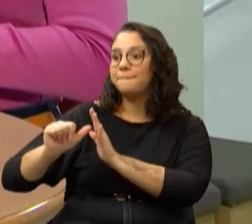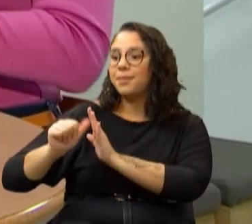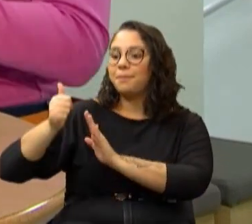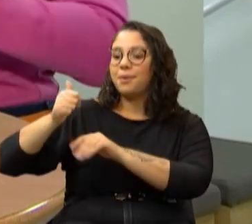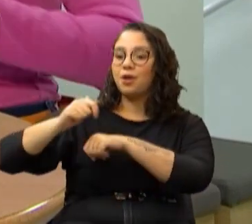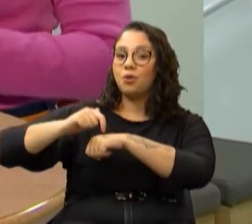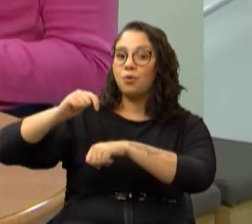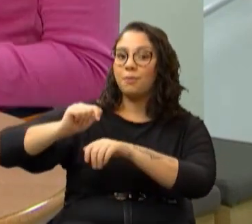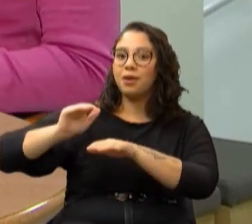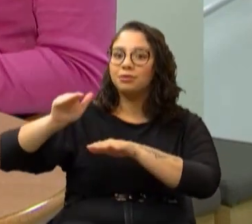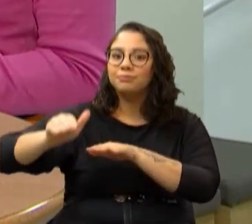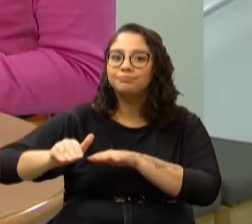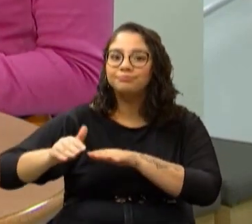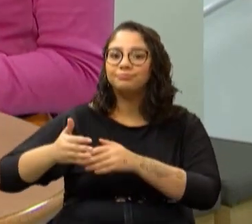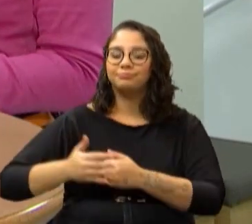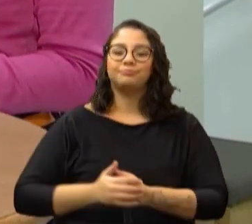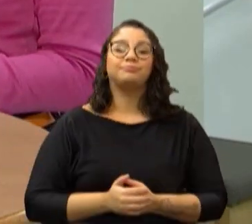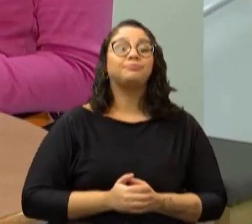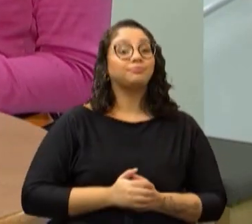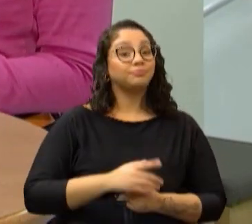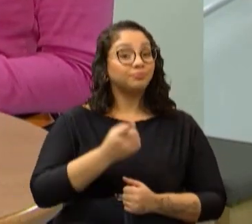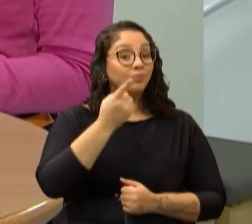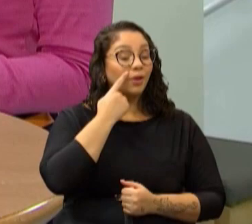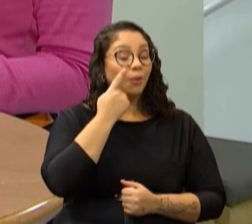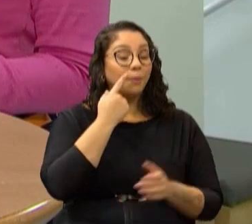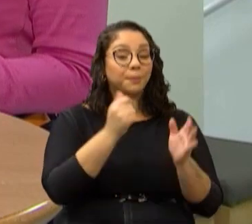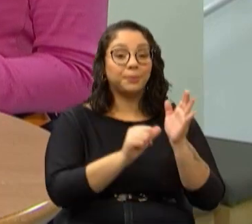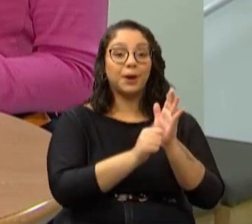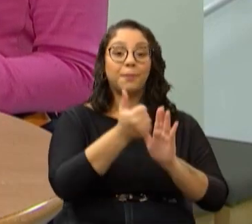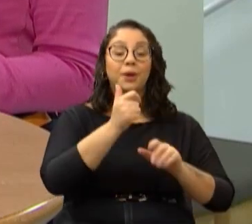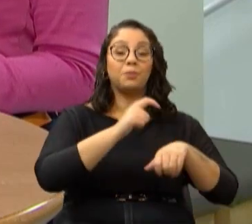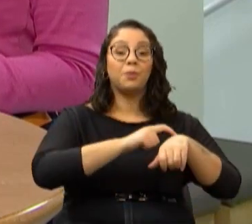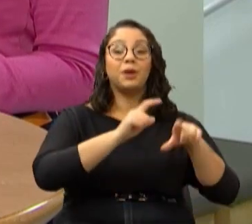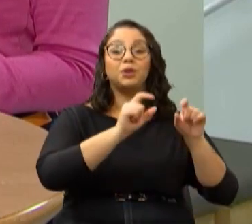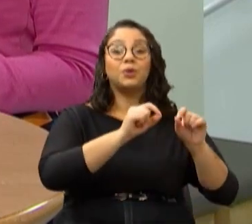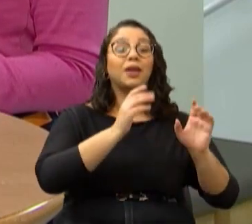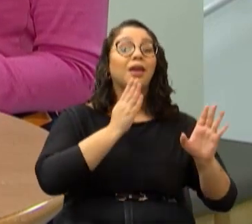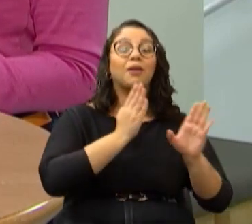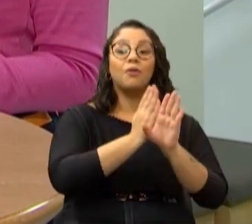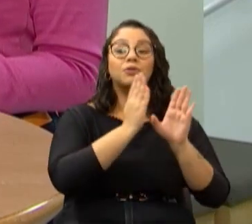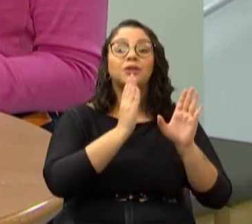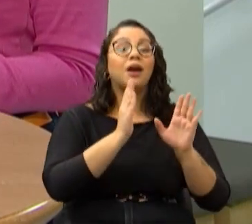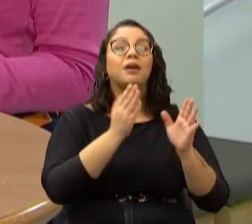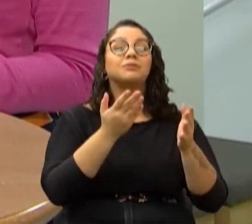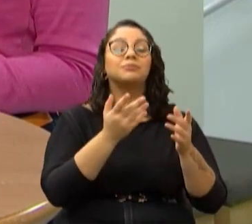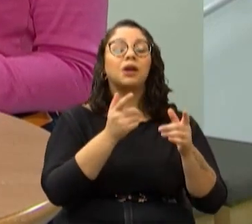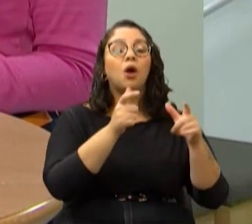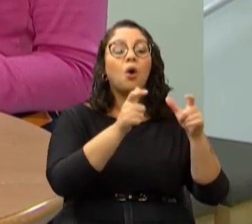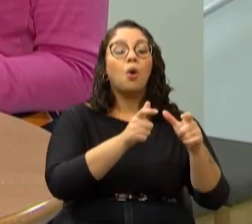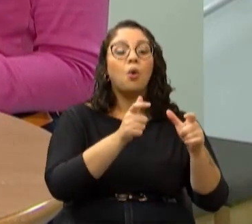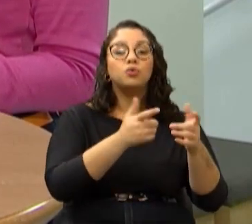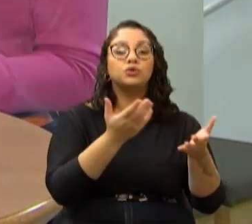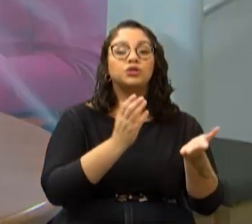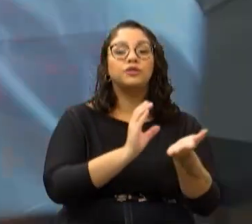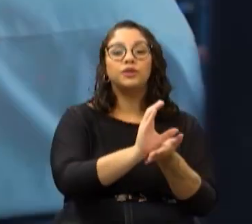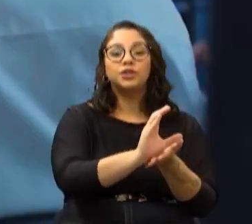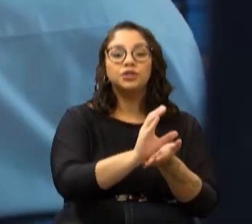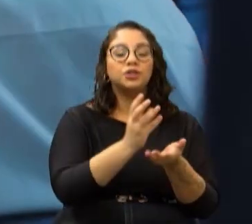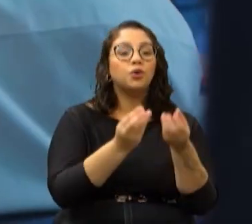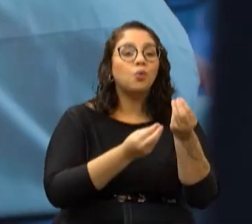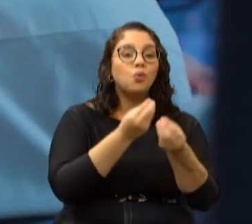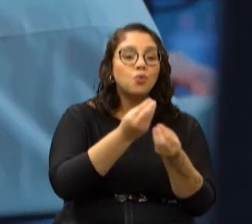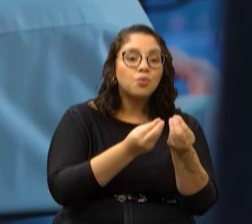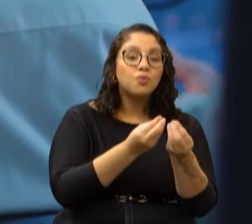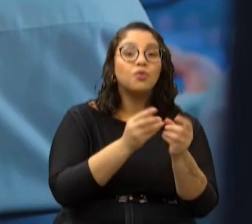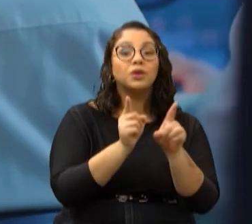primeiros pés nesse território? Dalila, o primeiro passo é descobrir aonde você vai, para que lado que você vai